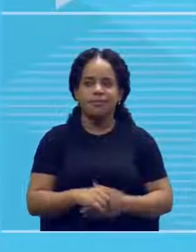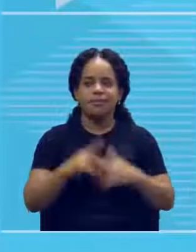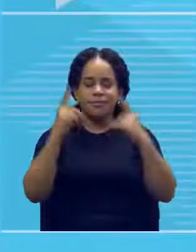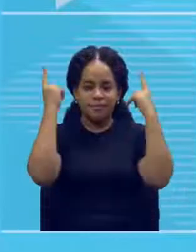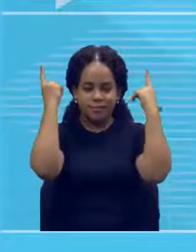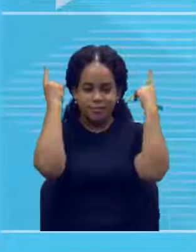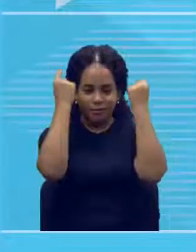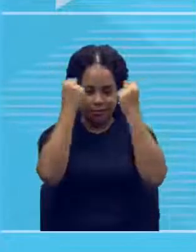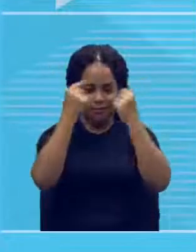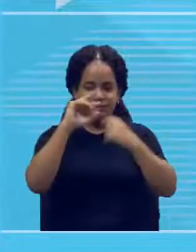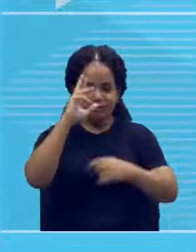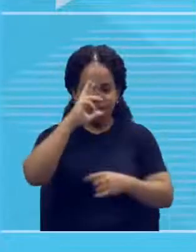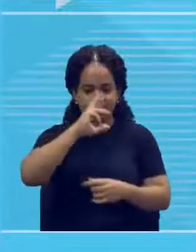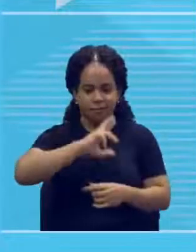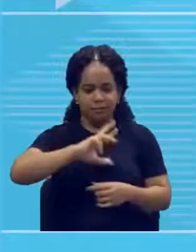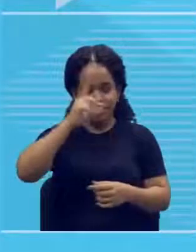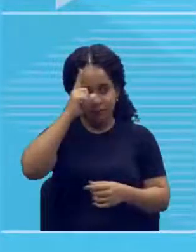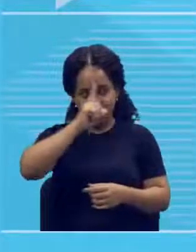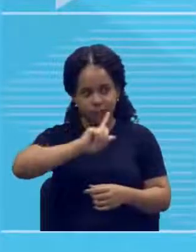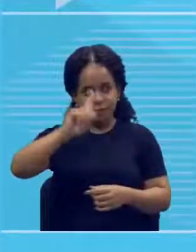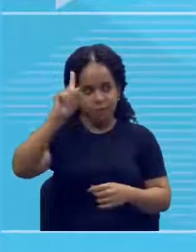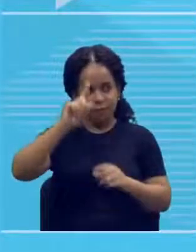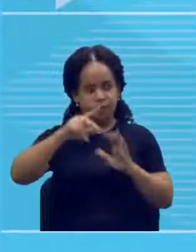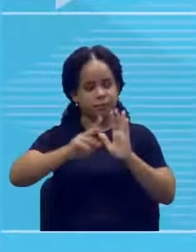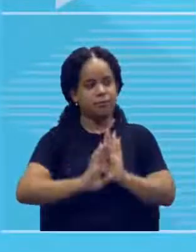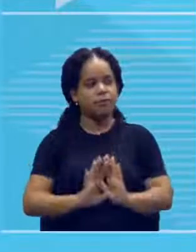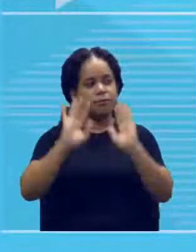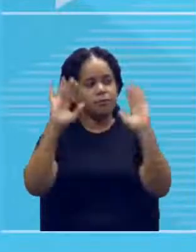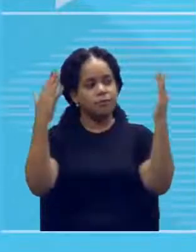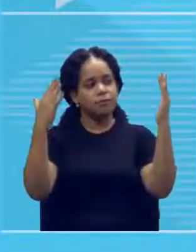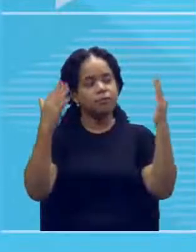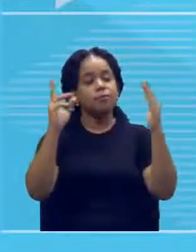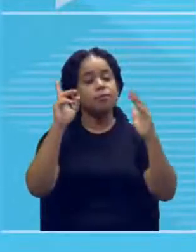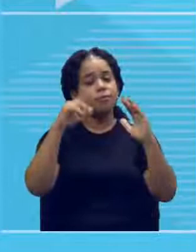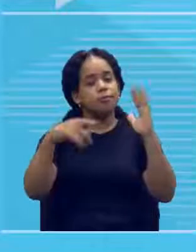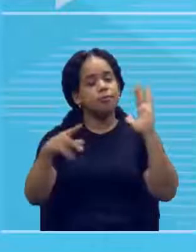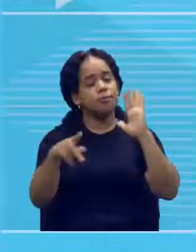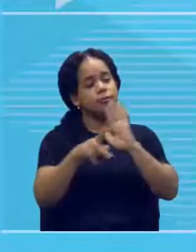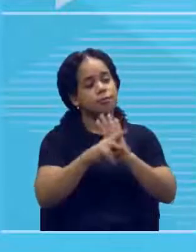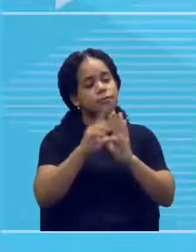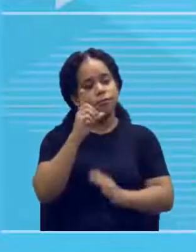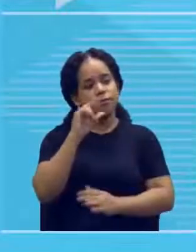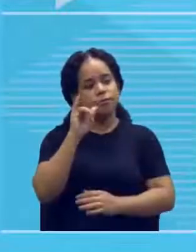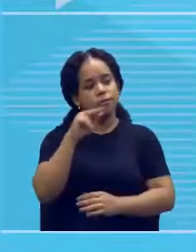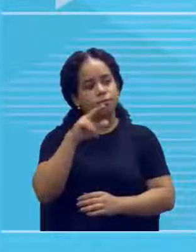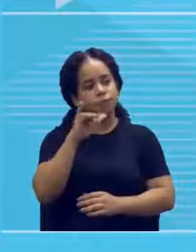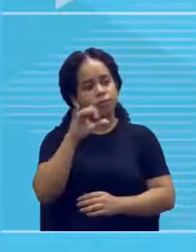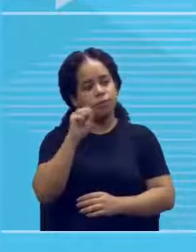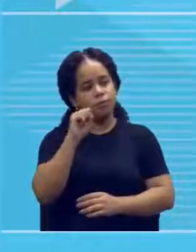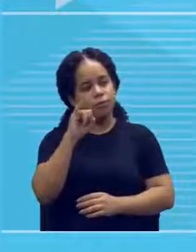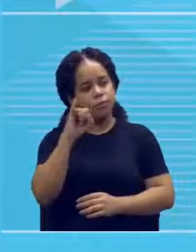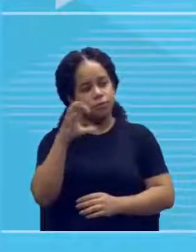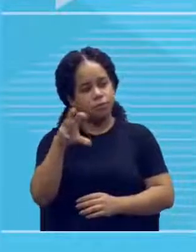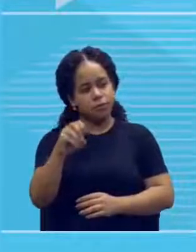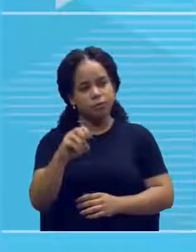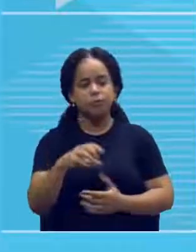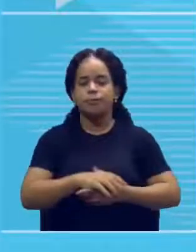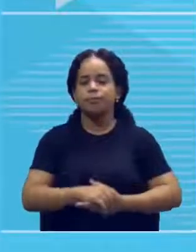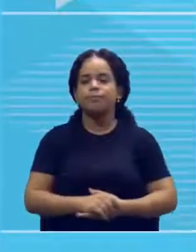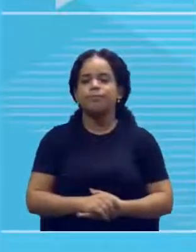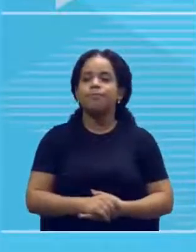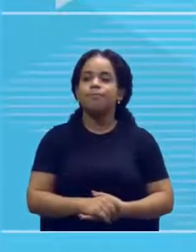festas, né? Deus das festas, o deus Dionísio.